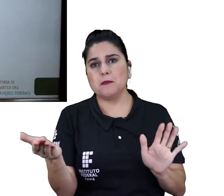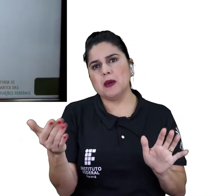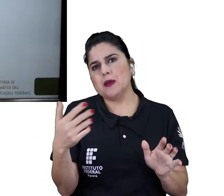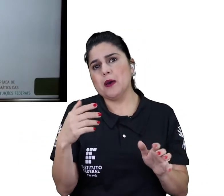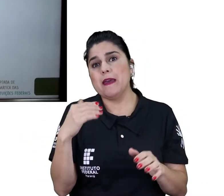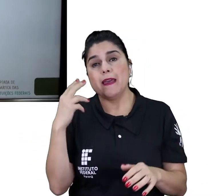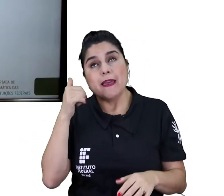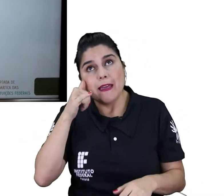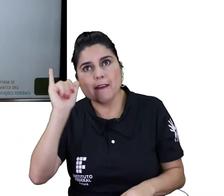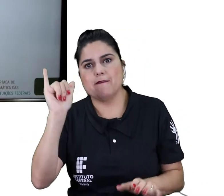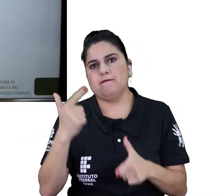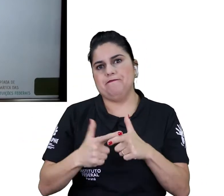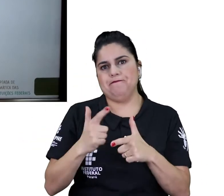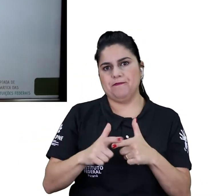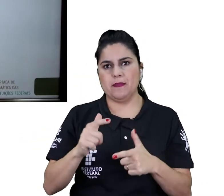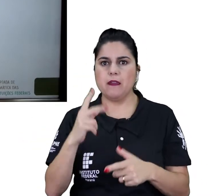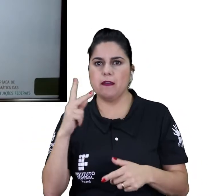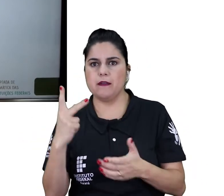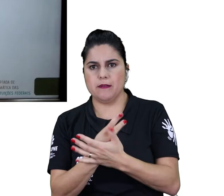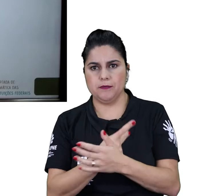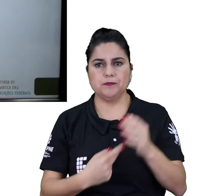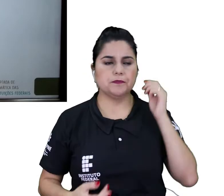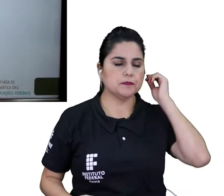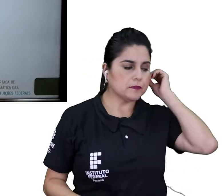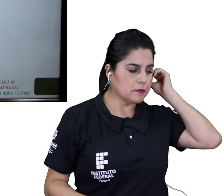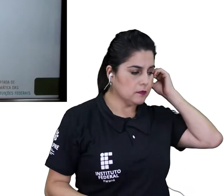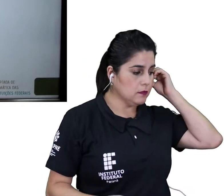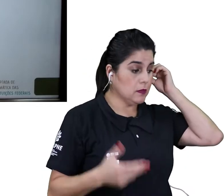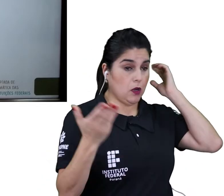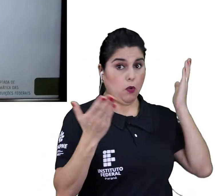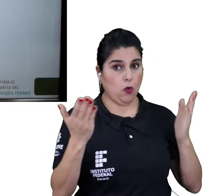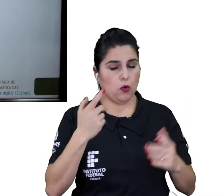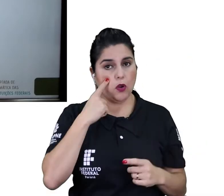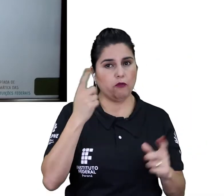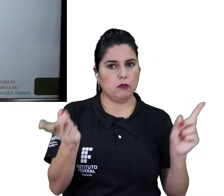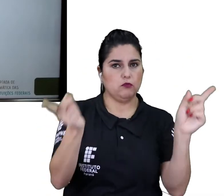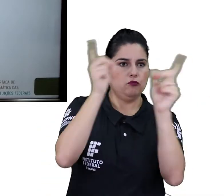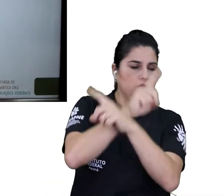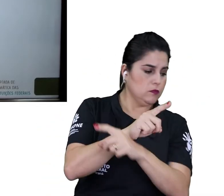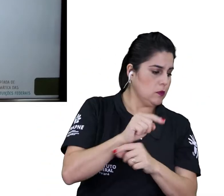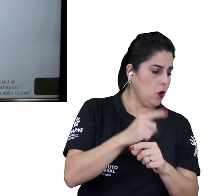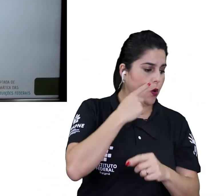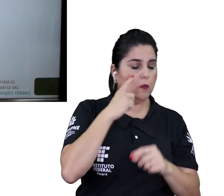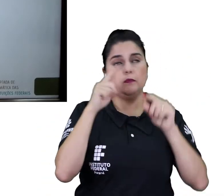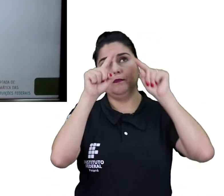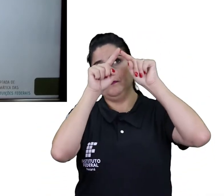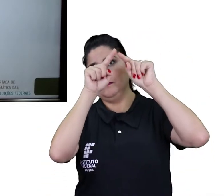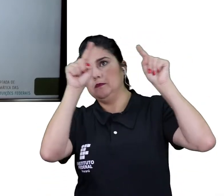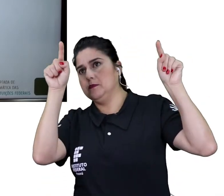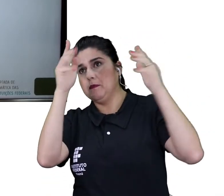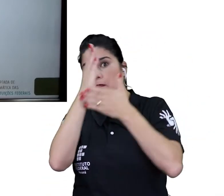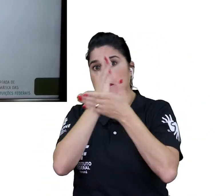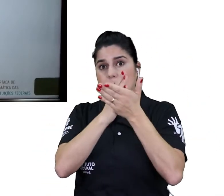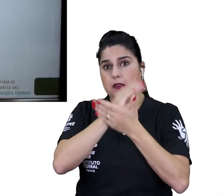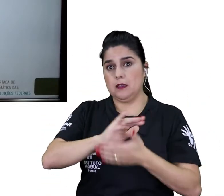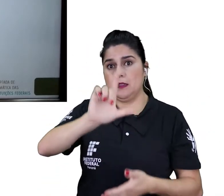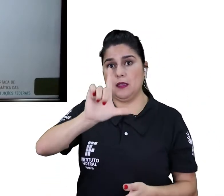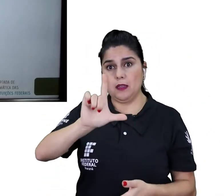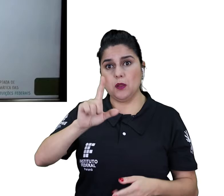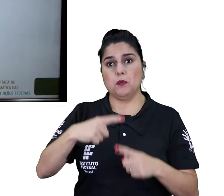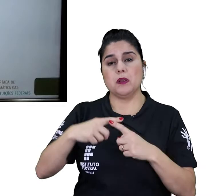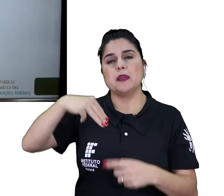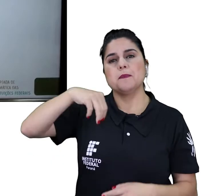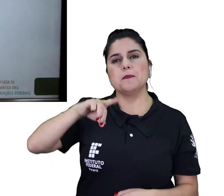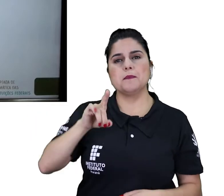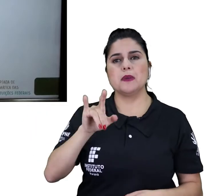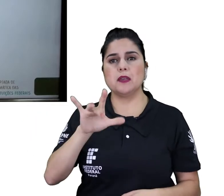Muito bem, então eu vou pegar agora a seguinte situação. Vou pegar este lado aqui, que vai ser a metade de L, já que ali é o